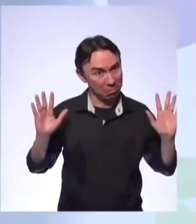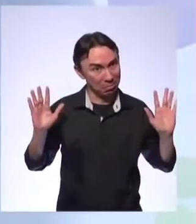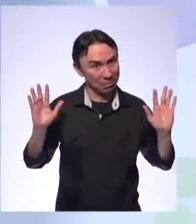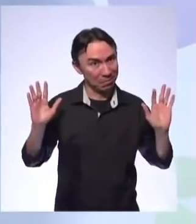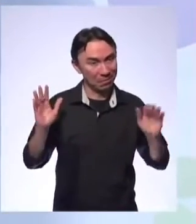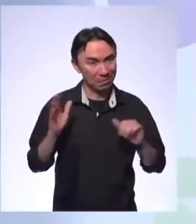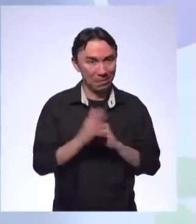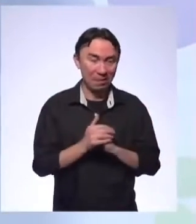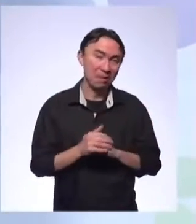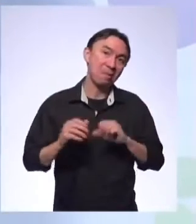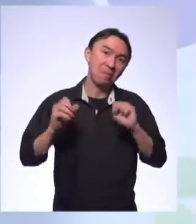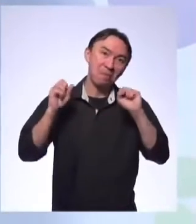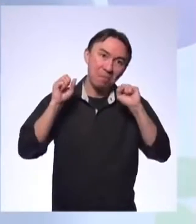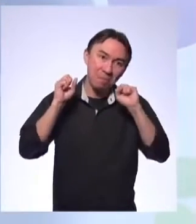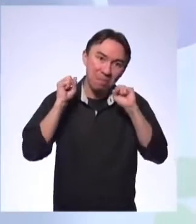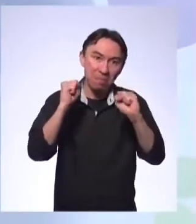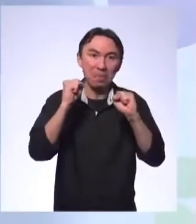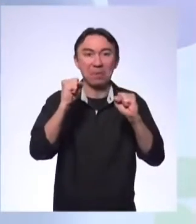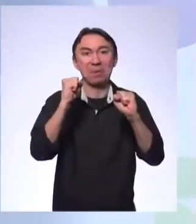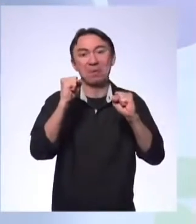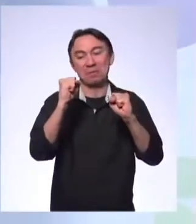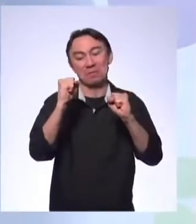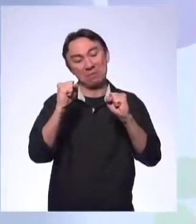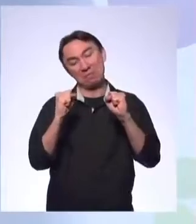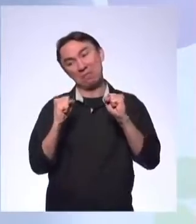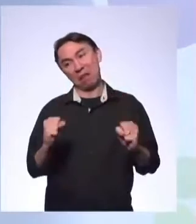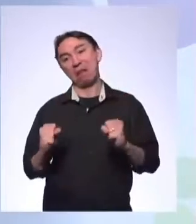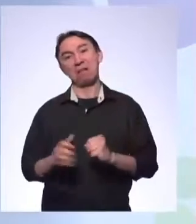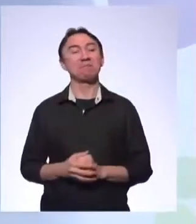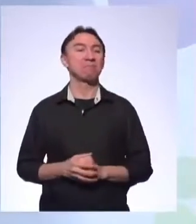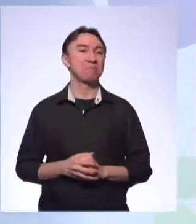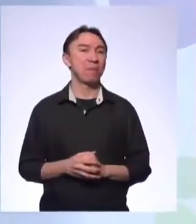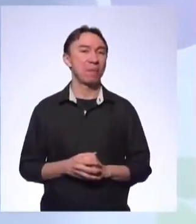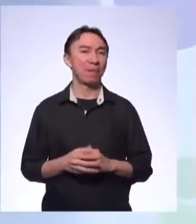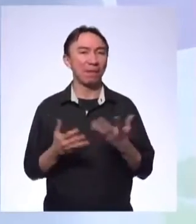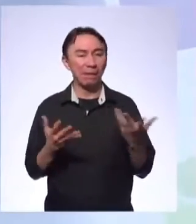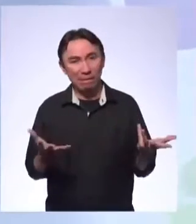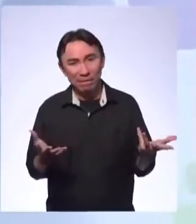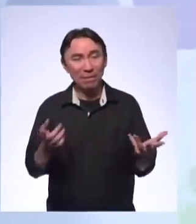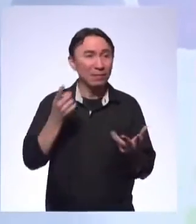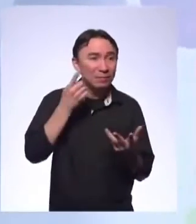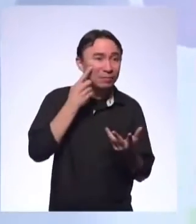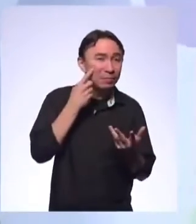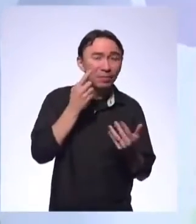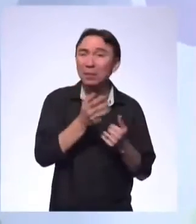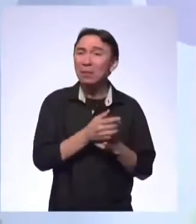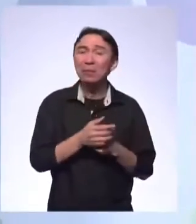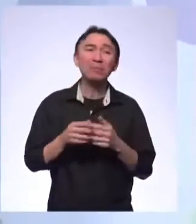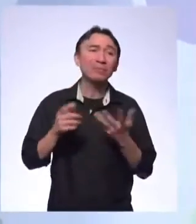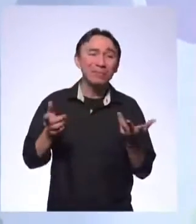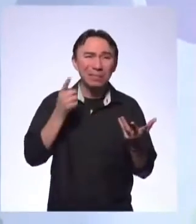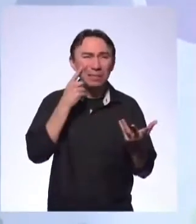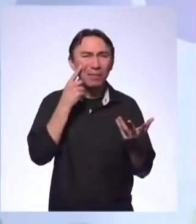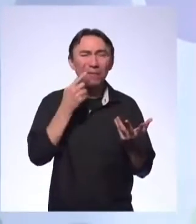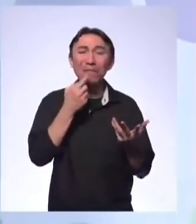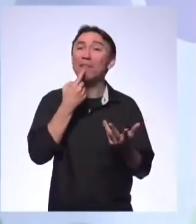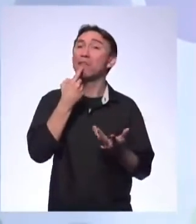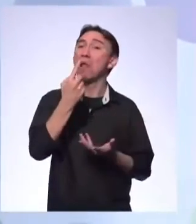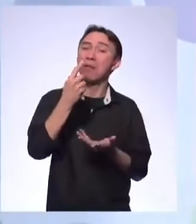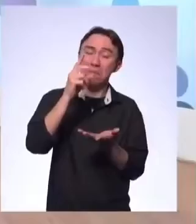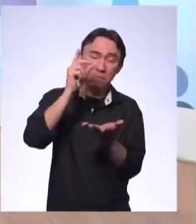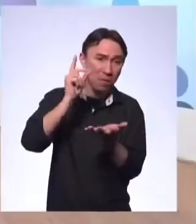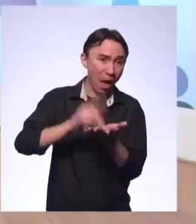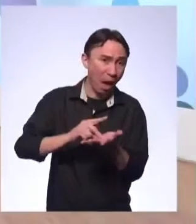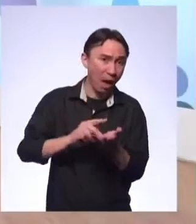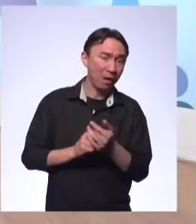ele não me conhece pessoalmente ela é pode ser que esses a ponte tem que ser uma coisa assim que que esteja mais verige sem